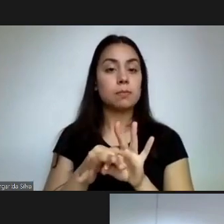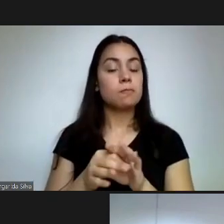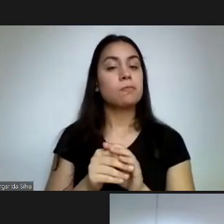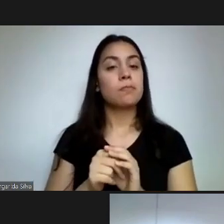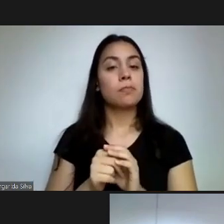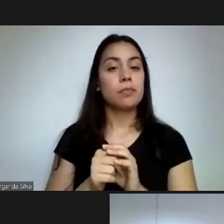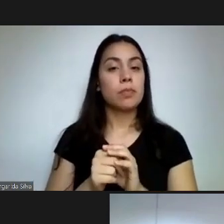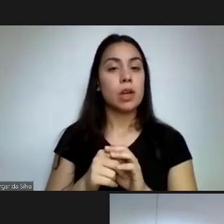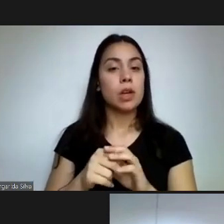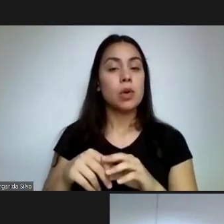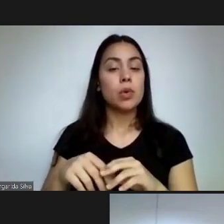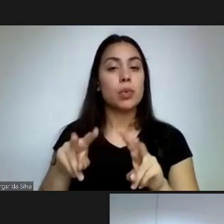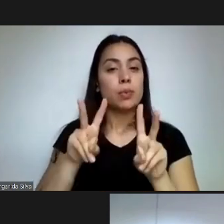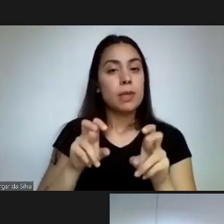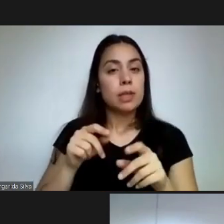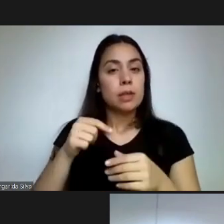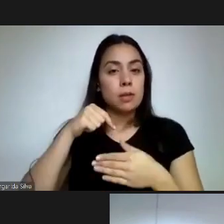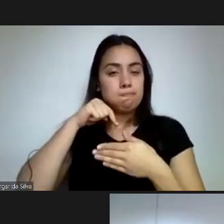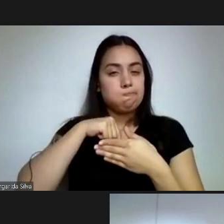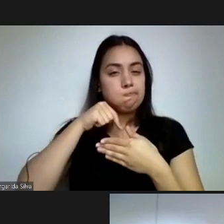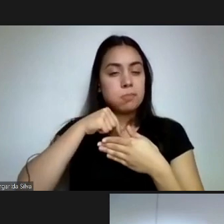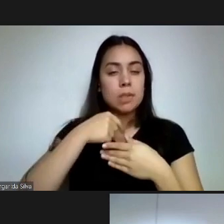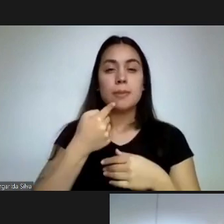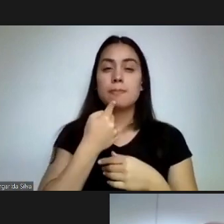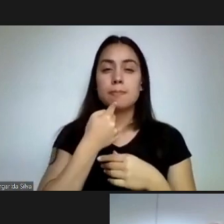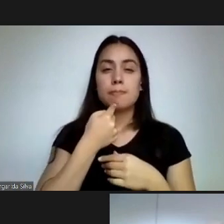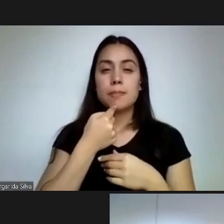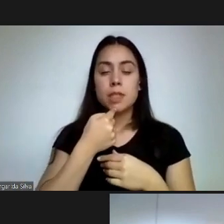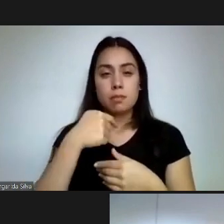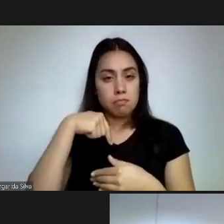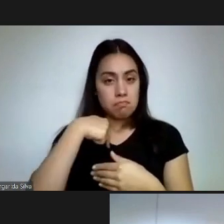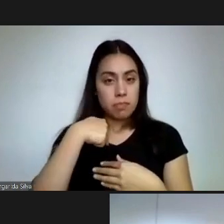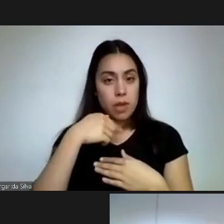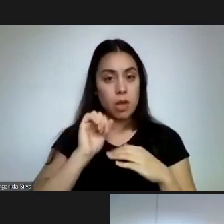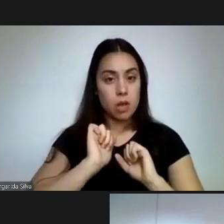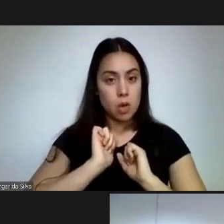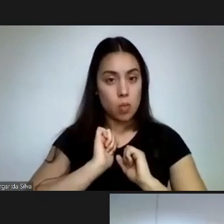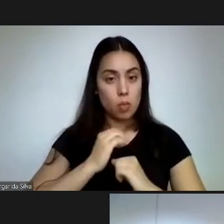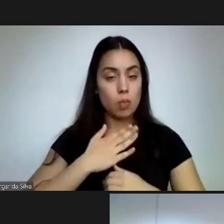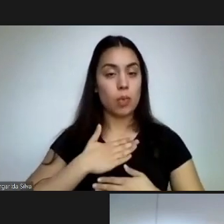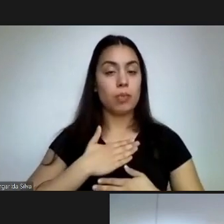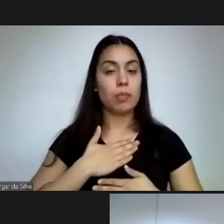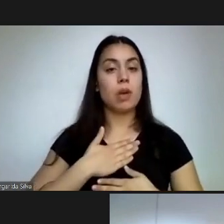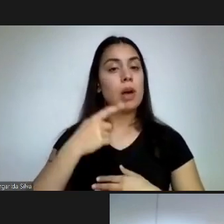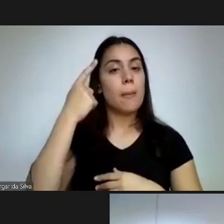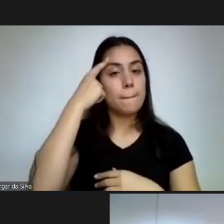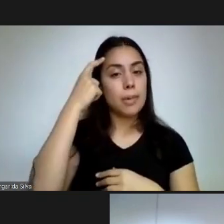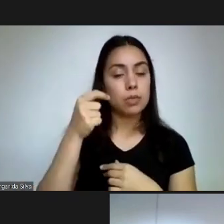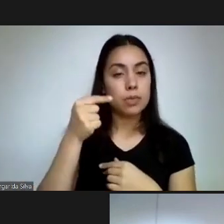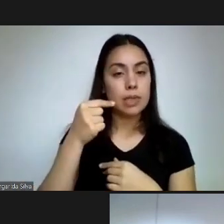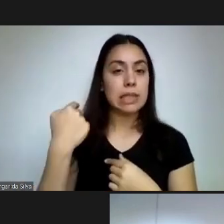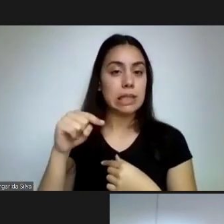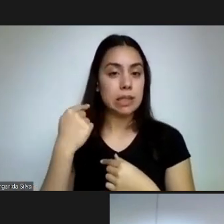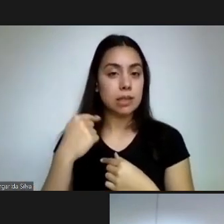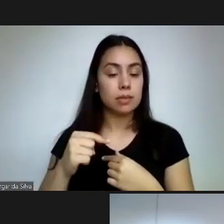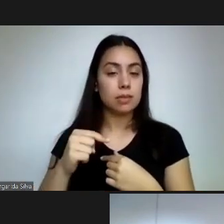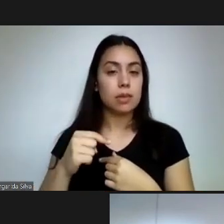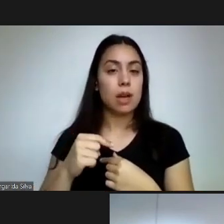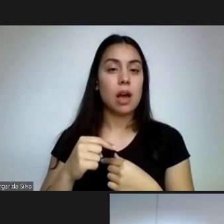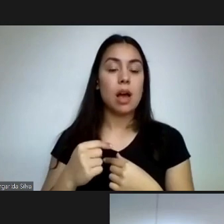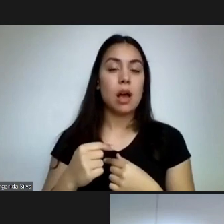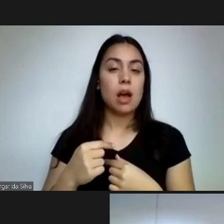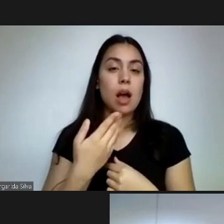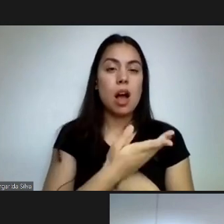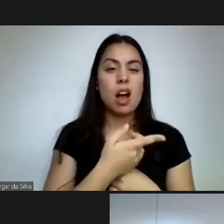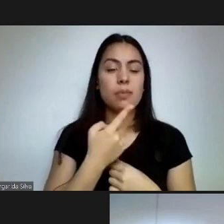dos privilégios, etc. E a Ana Raquel Matias também, há pouco, com esta questão da linguagem, ou seja, há imensas coisas que não são perceptíveis